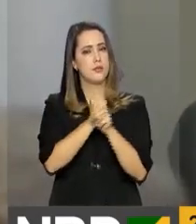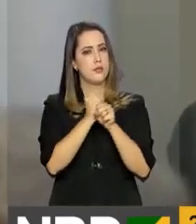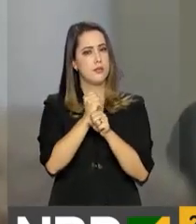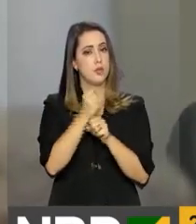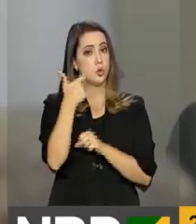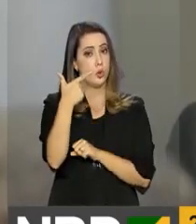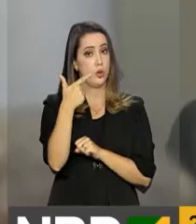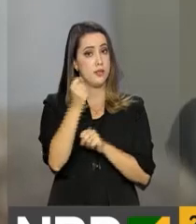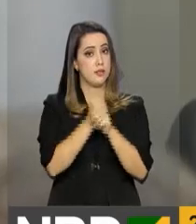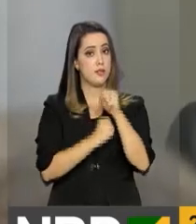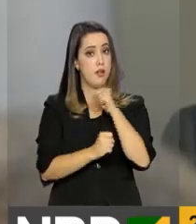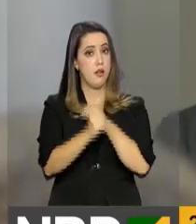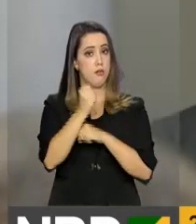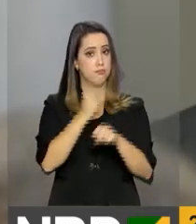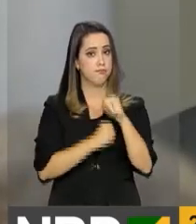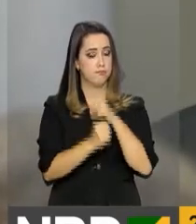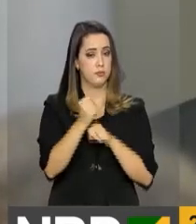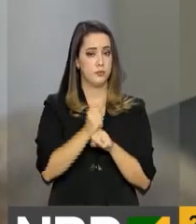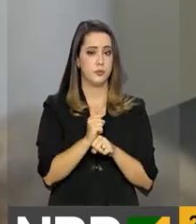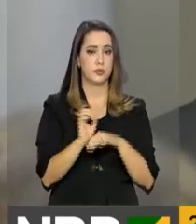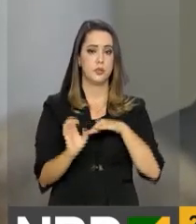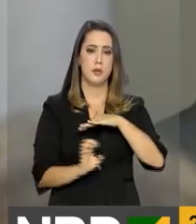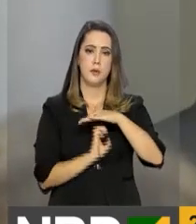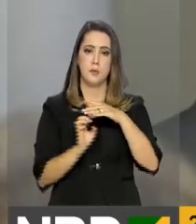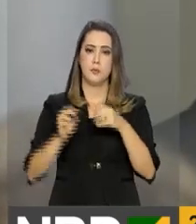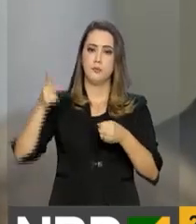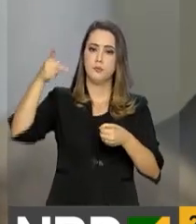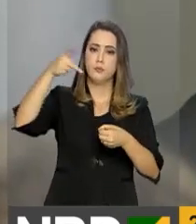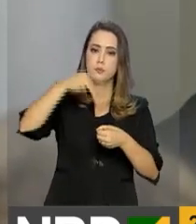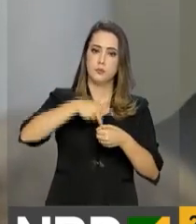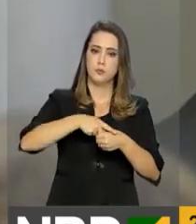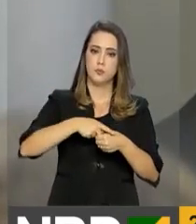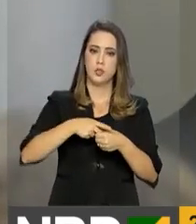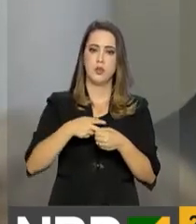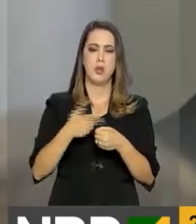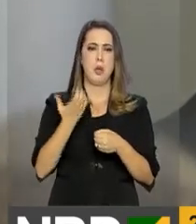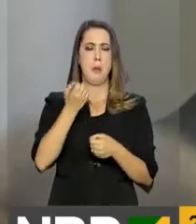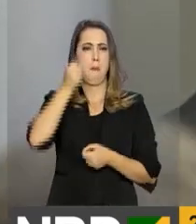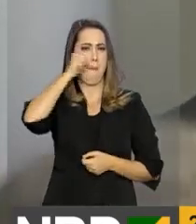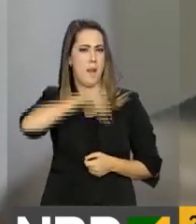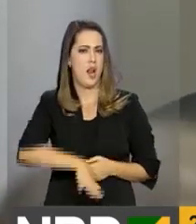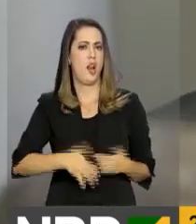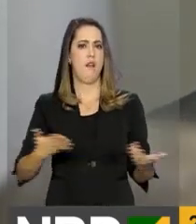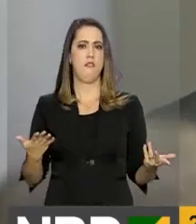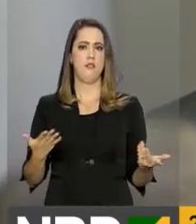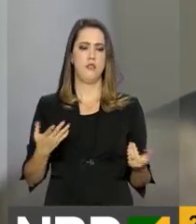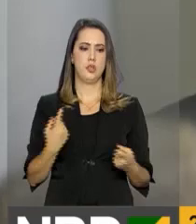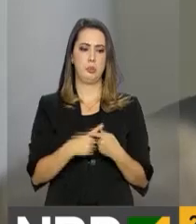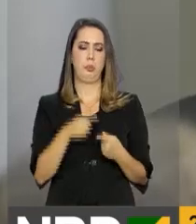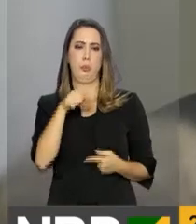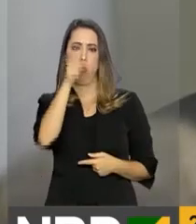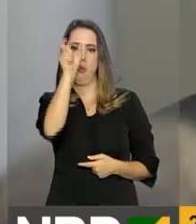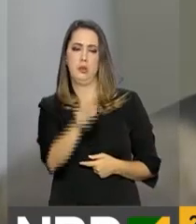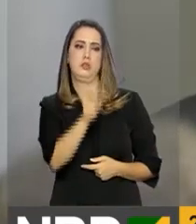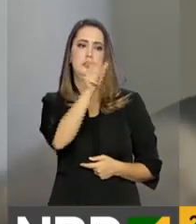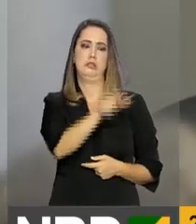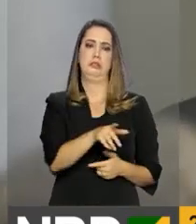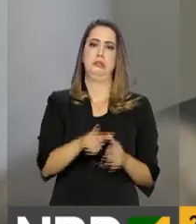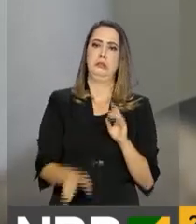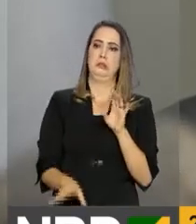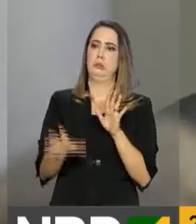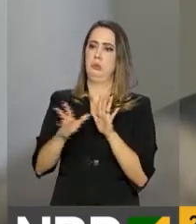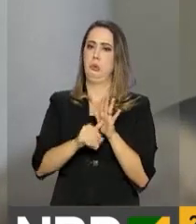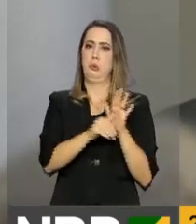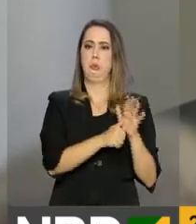a Petrobras, se me permite a palavra forte, virou quase palavrão. tamanhos eram os desmandos, os prejuízos, etc, etc,